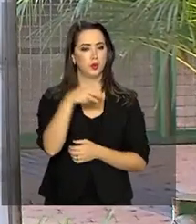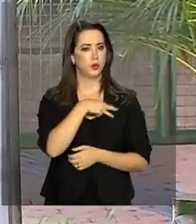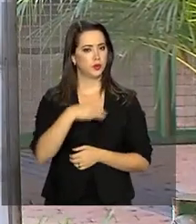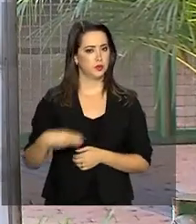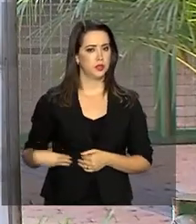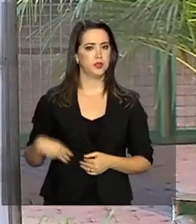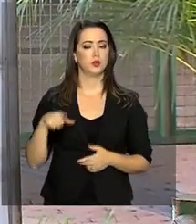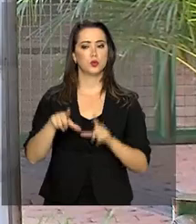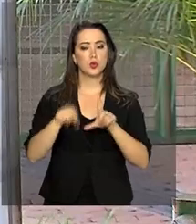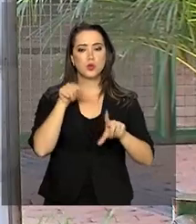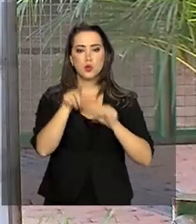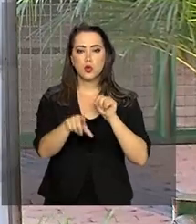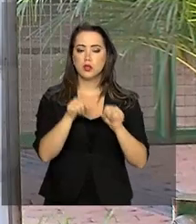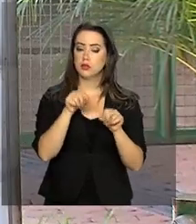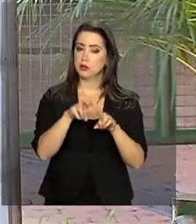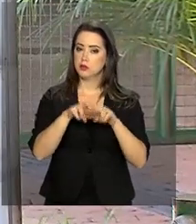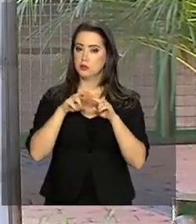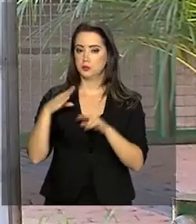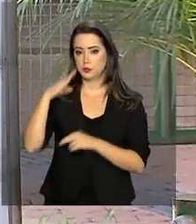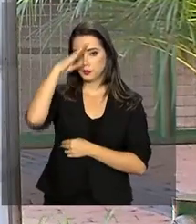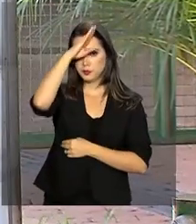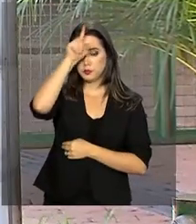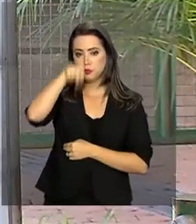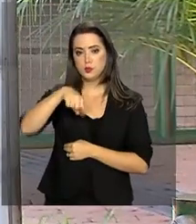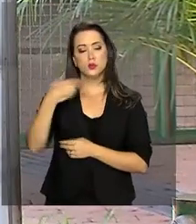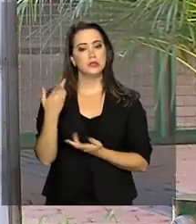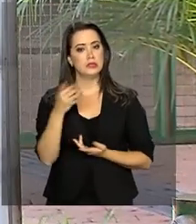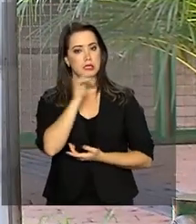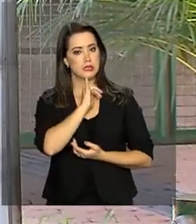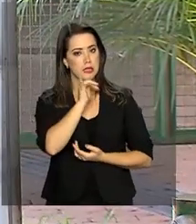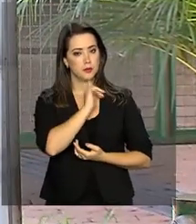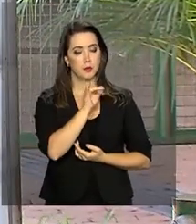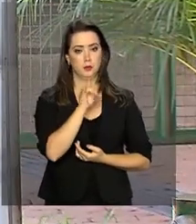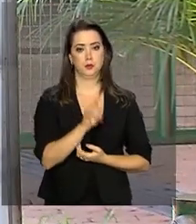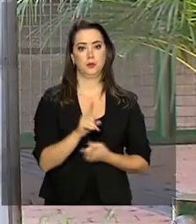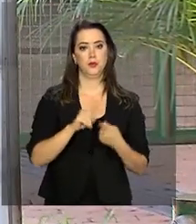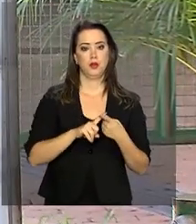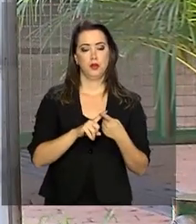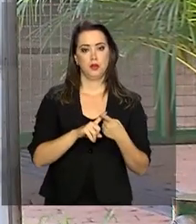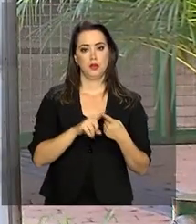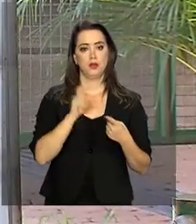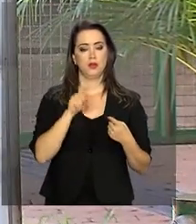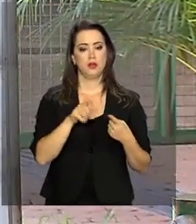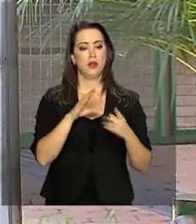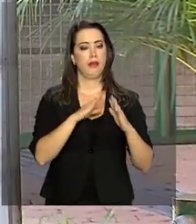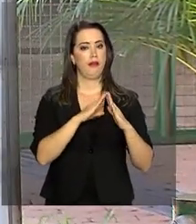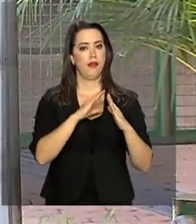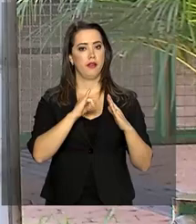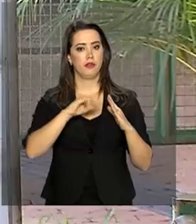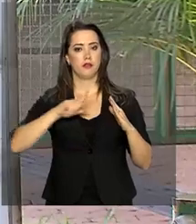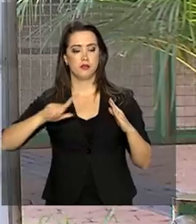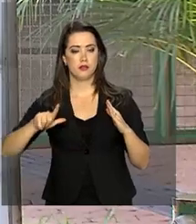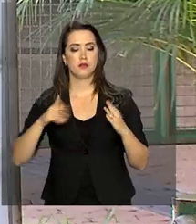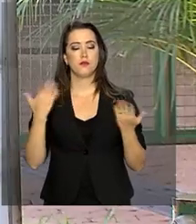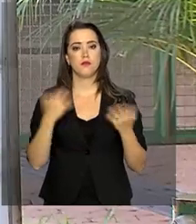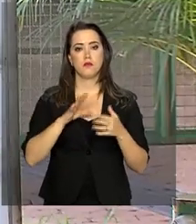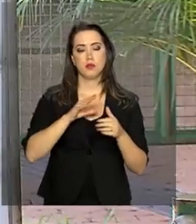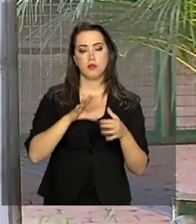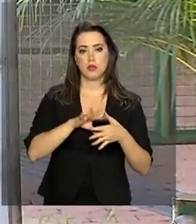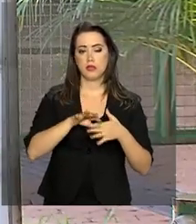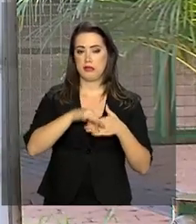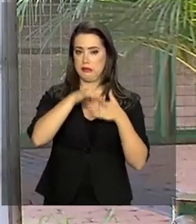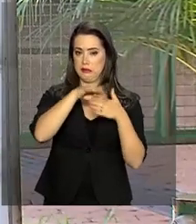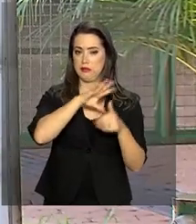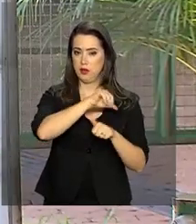ministros selecionados, escolhidos por Jair Bolsonaro, como, por exemplo, o futuro chefe da Casa Civil e que coordena a transição,